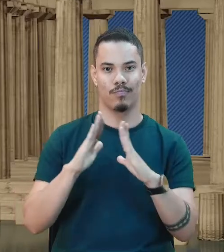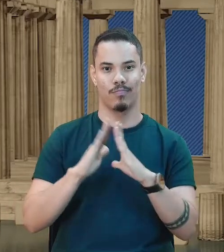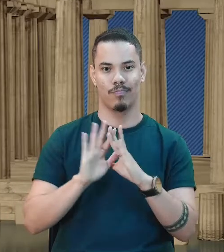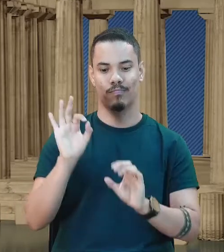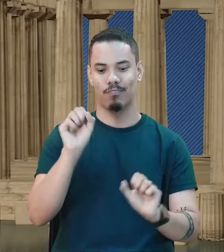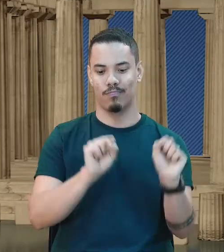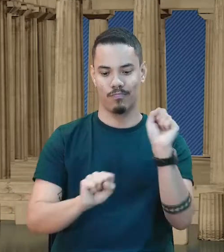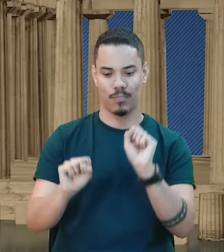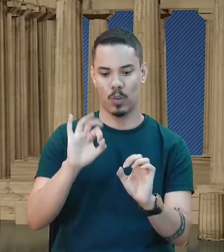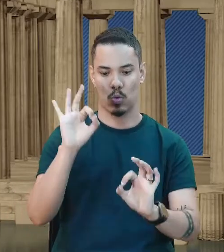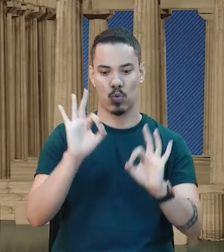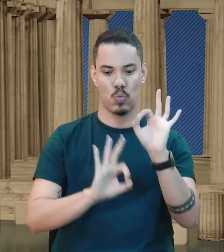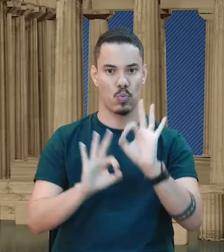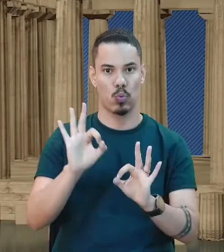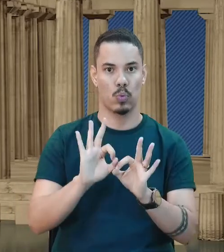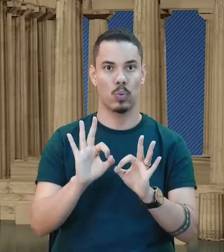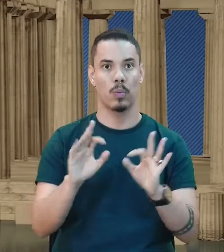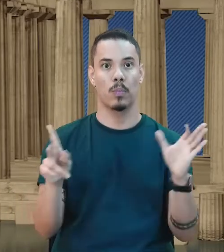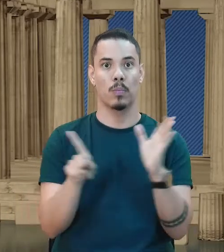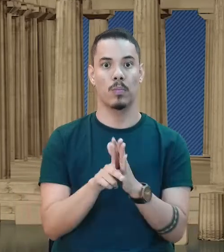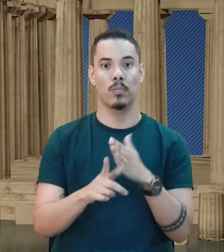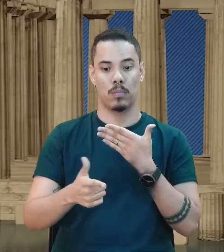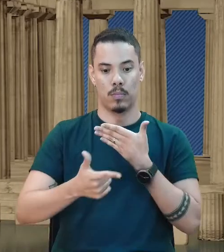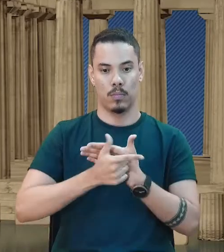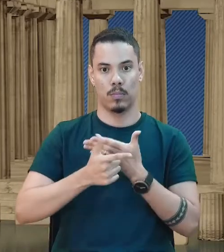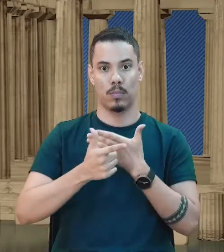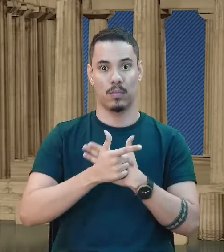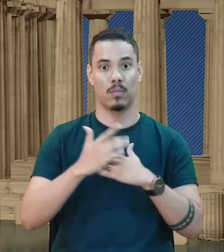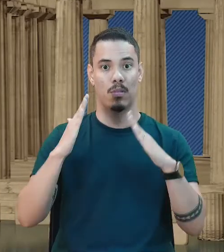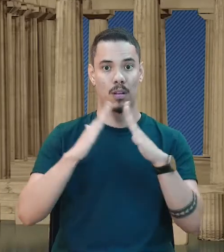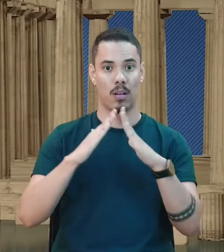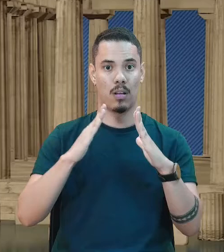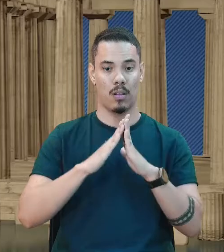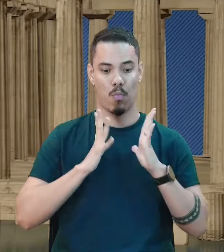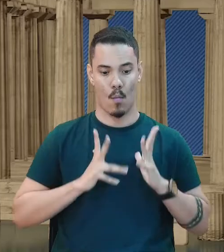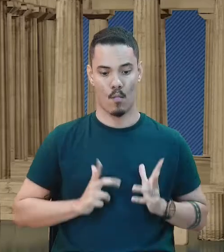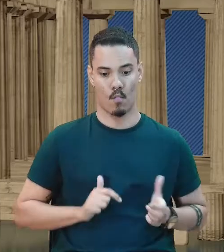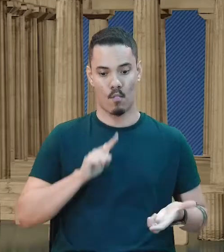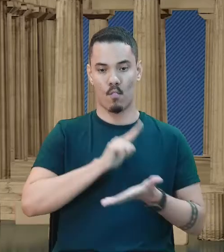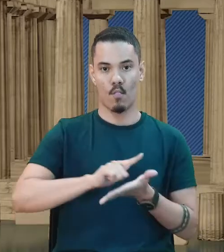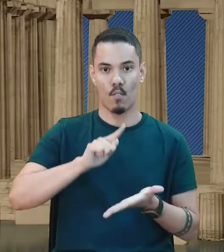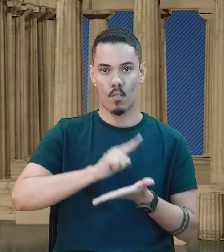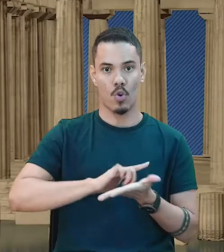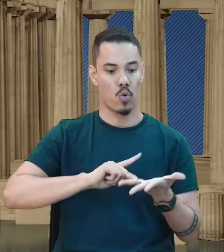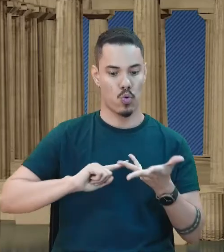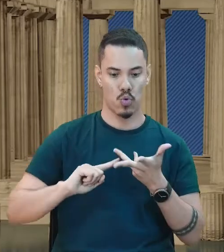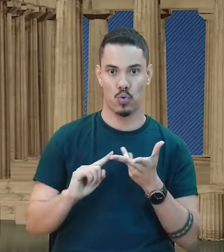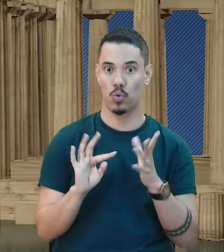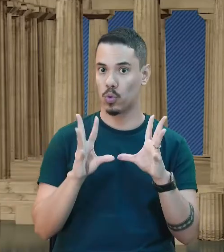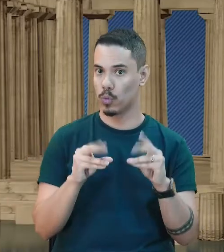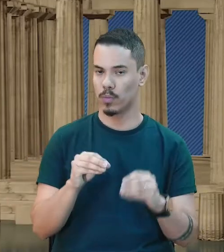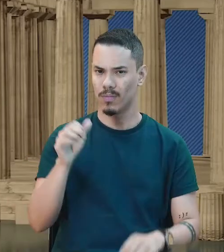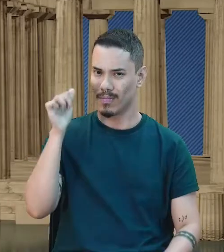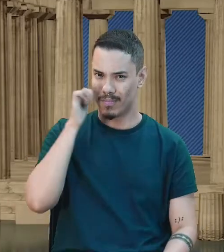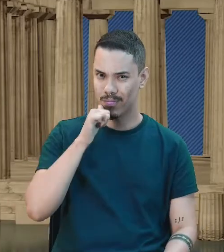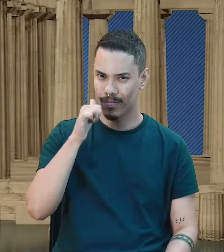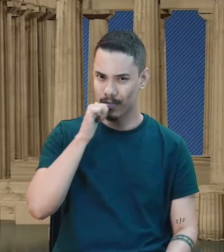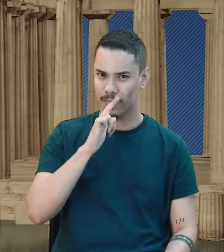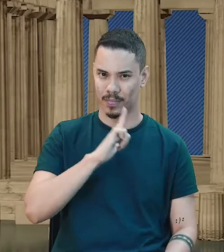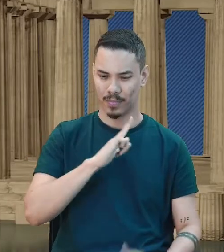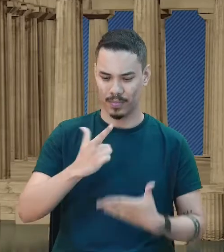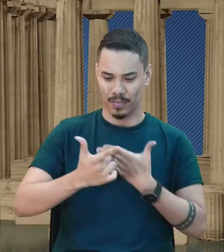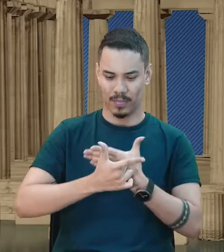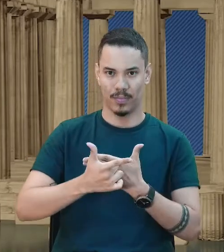a mulher desempenhando as funções domésticas. A mulher, ela não desempenhava um papel